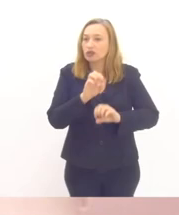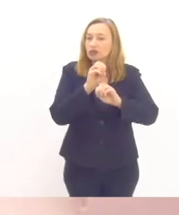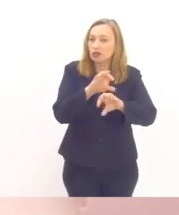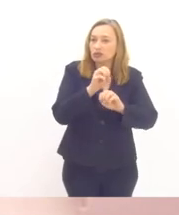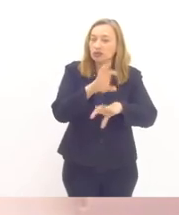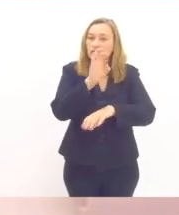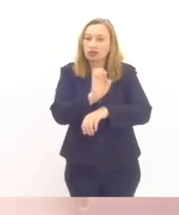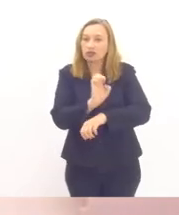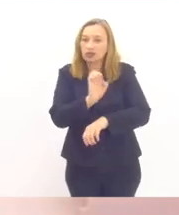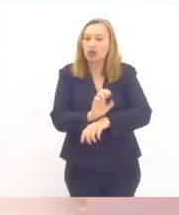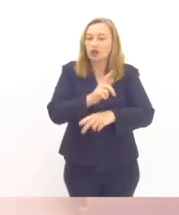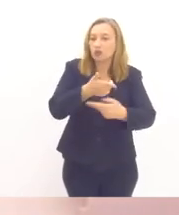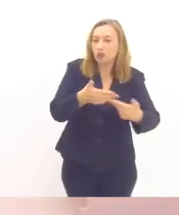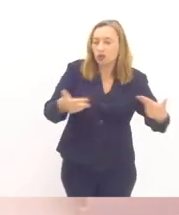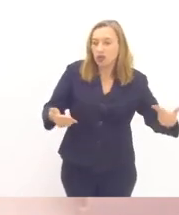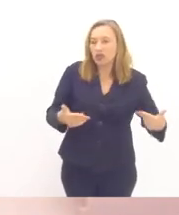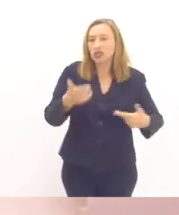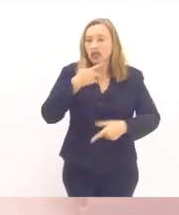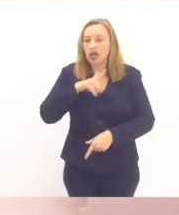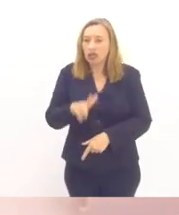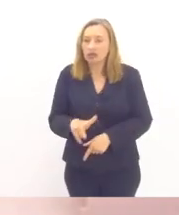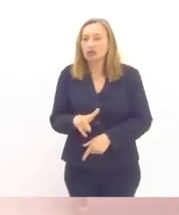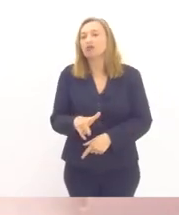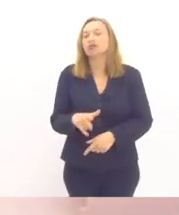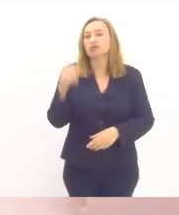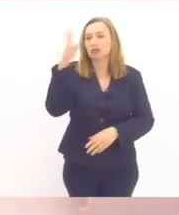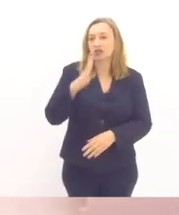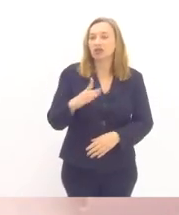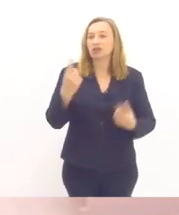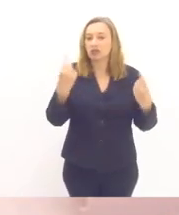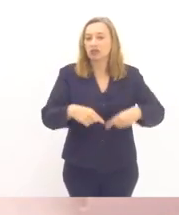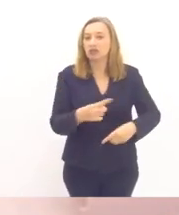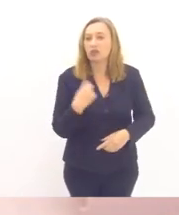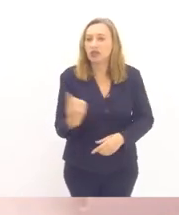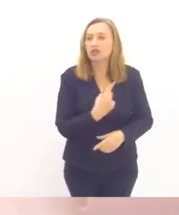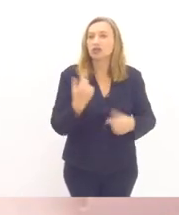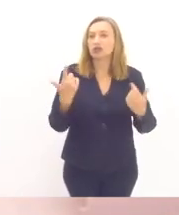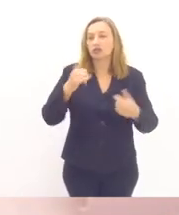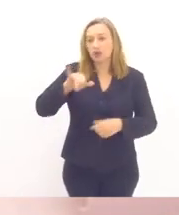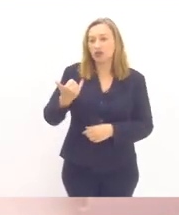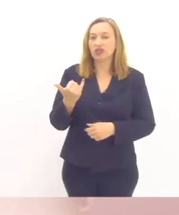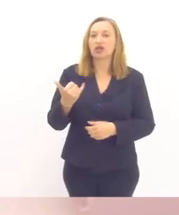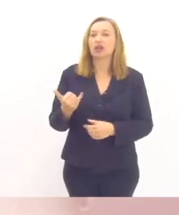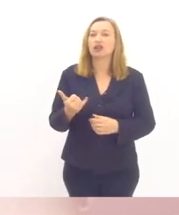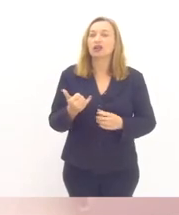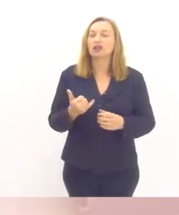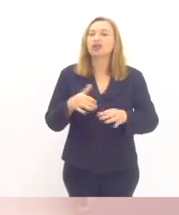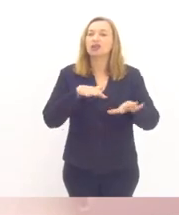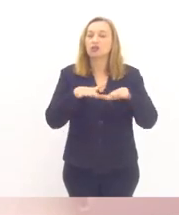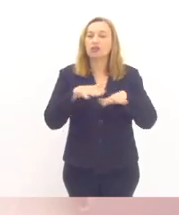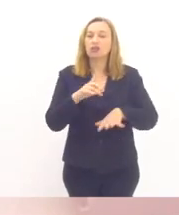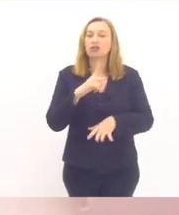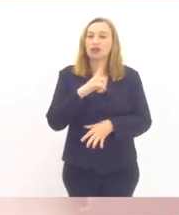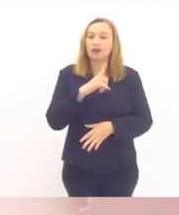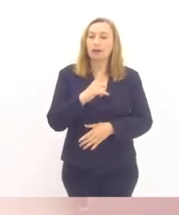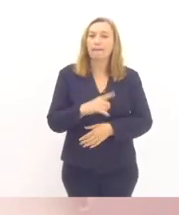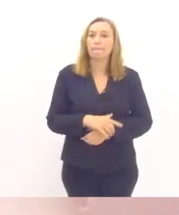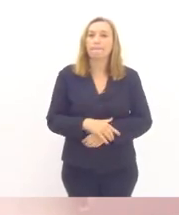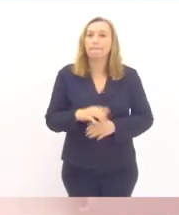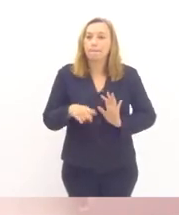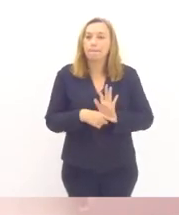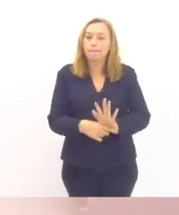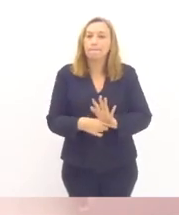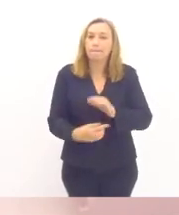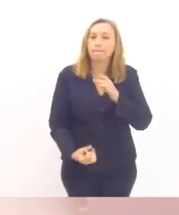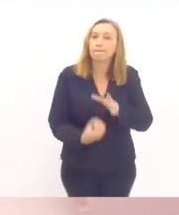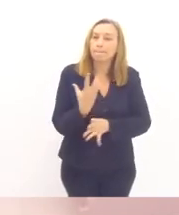educação plurilingue no ensino brasileiro. Enfim, então, talvez seja um desafio para nós aproveitar esse acúmulo que esse movimento aqui tem e ajudar a